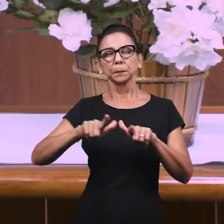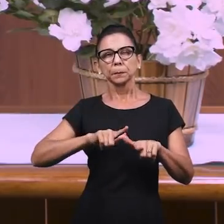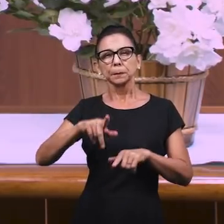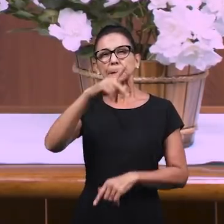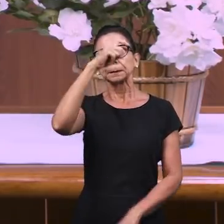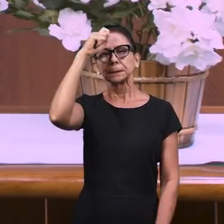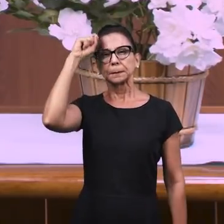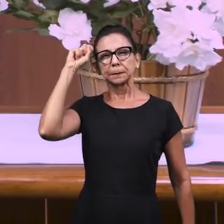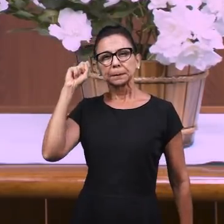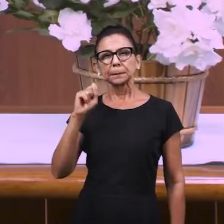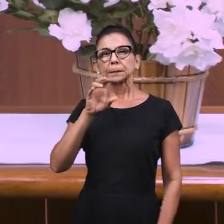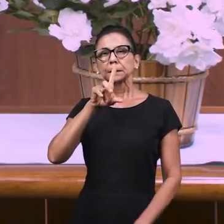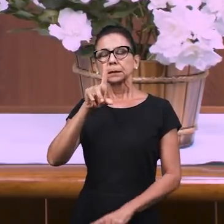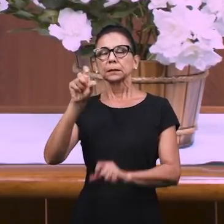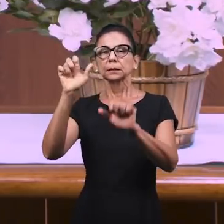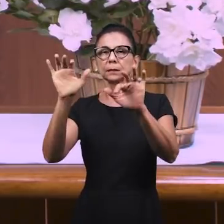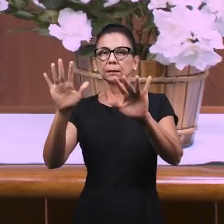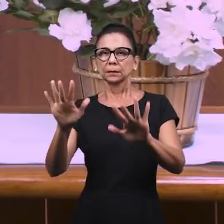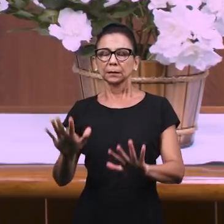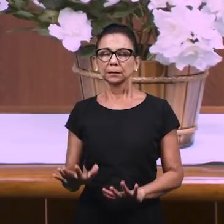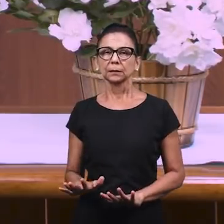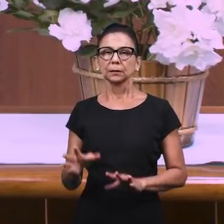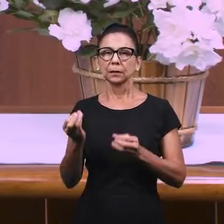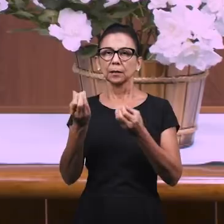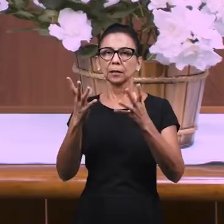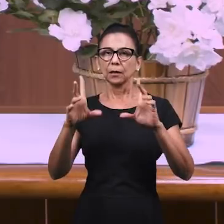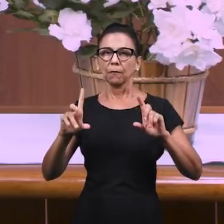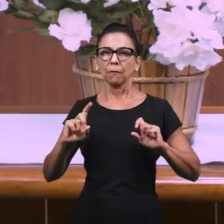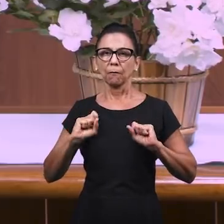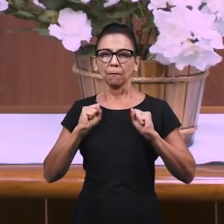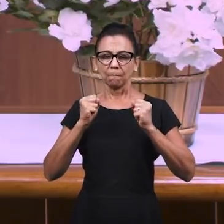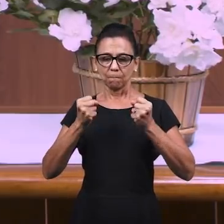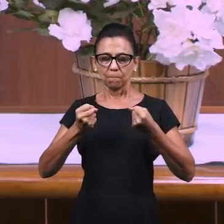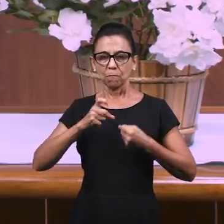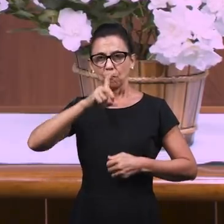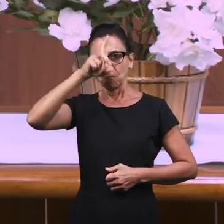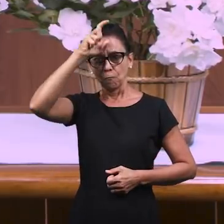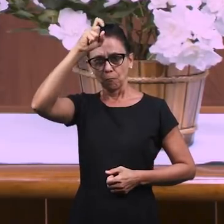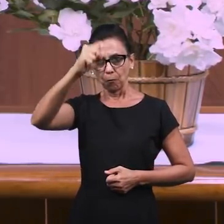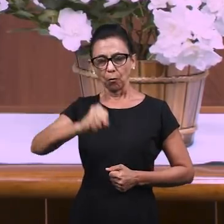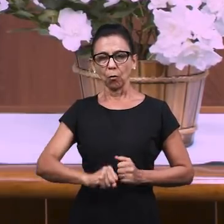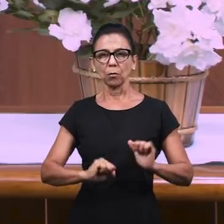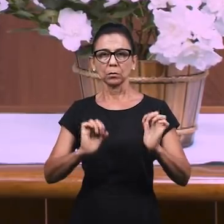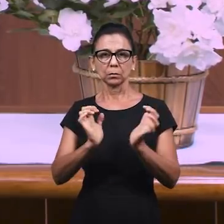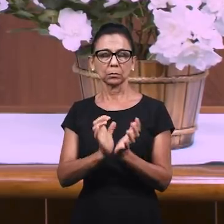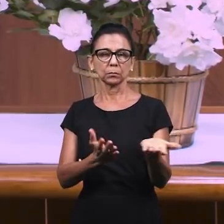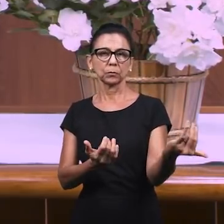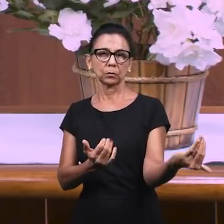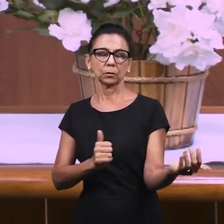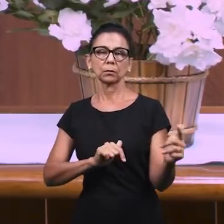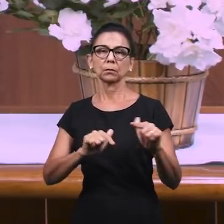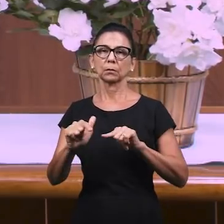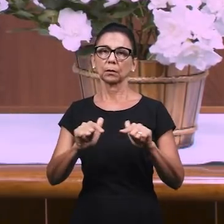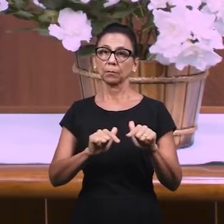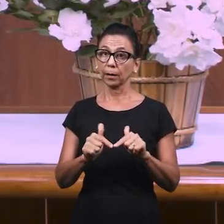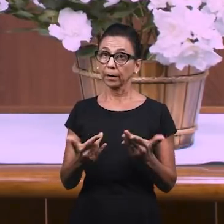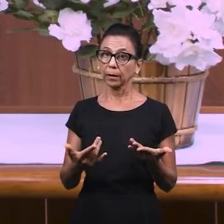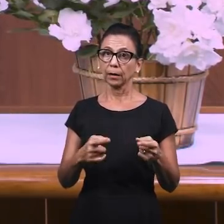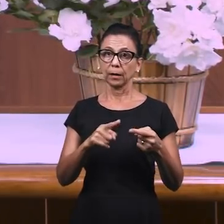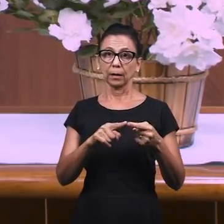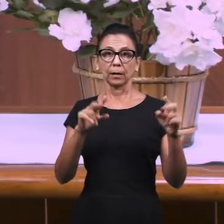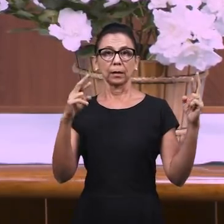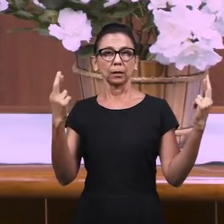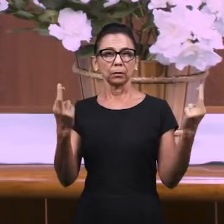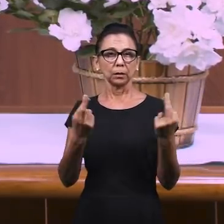trabalho, né, que Deus os abençoe, que o Senhor fortaleça aí o trabalho dos jovens, todos os trabalhos dos jovens que estão sendo